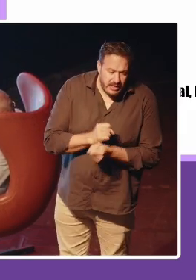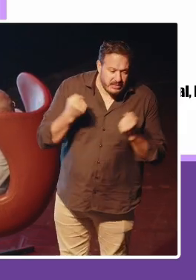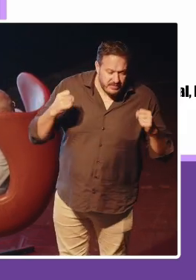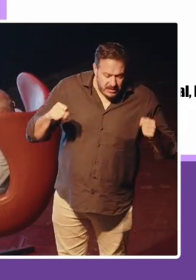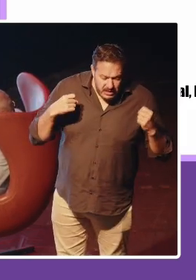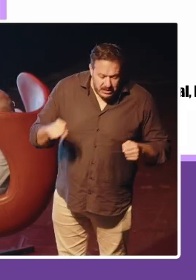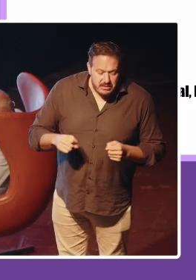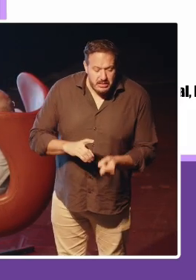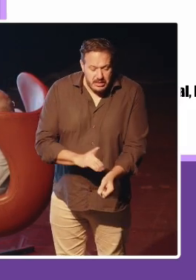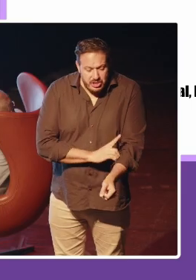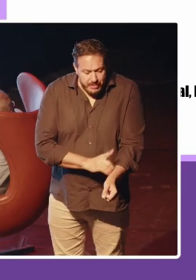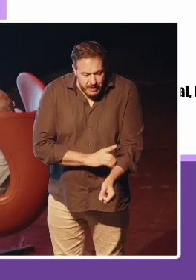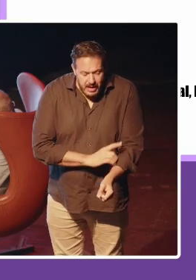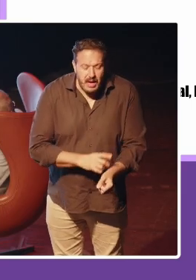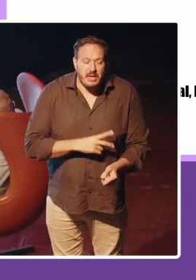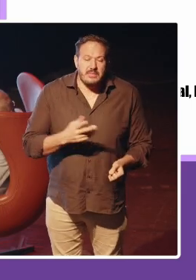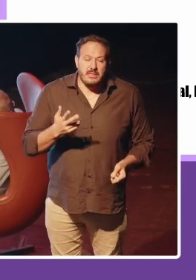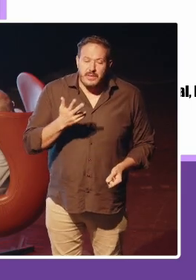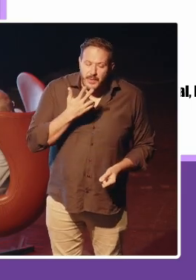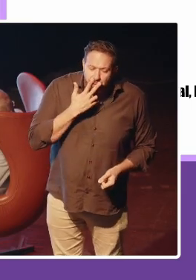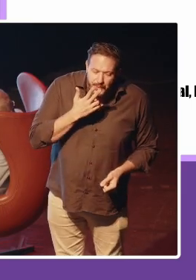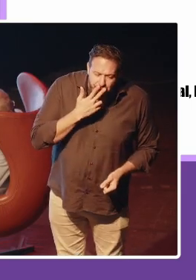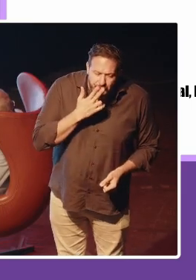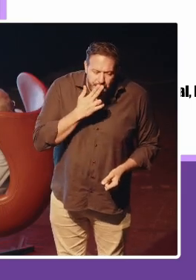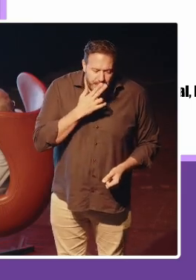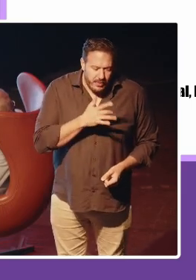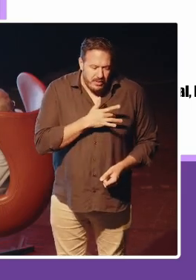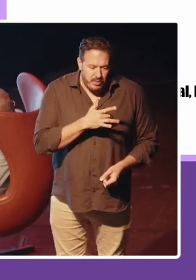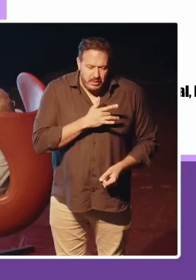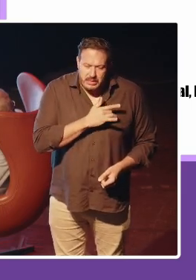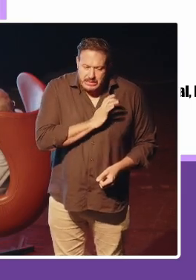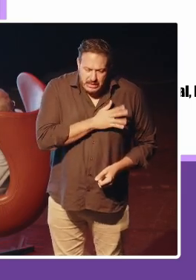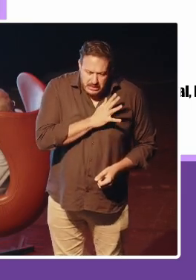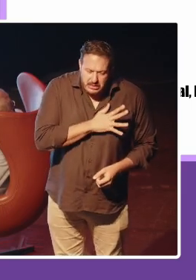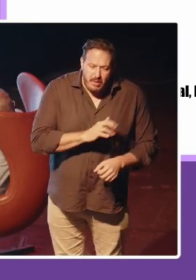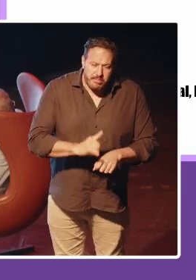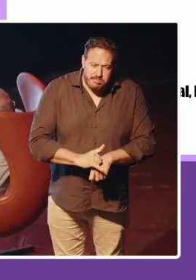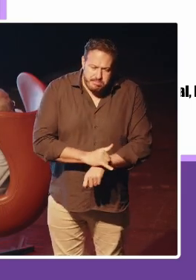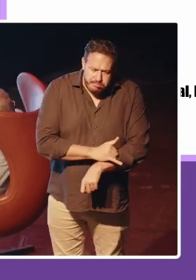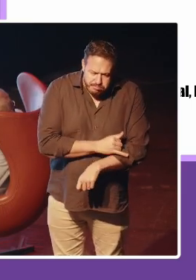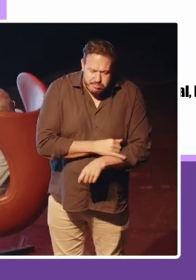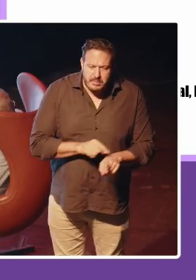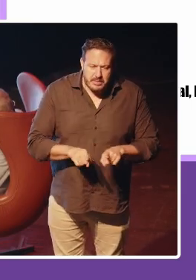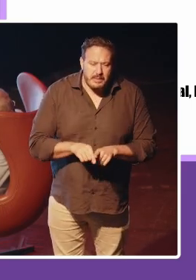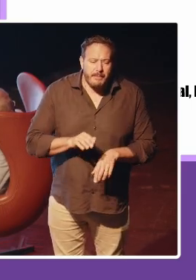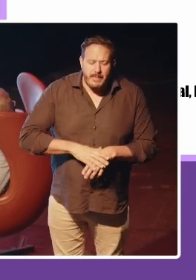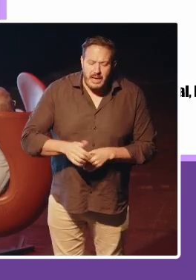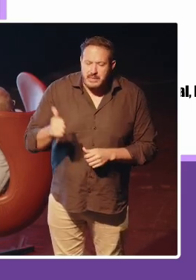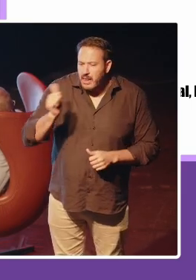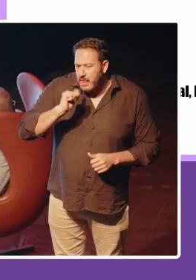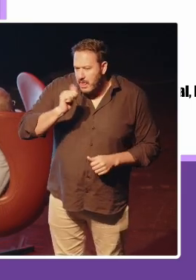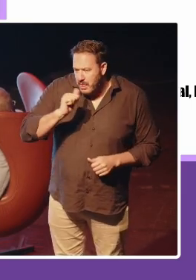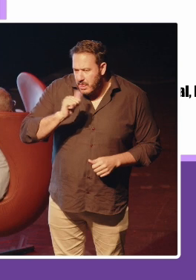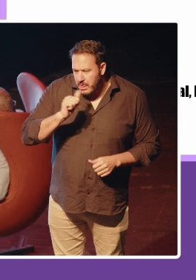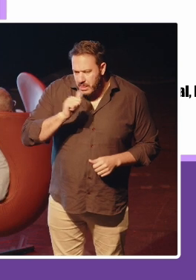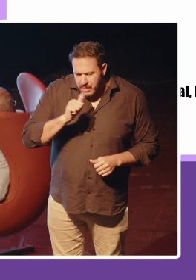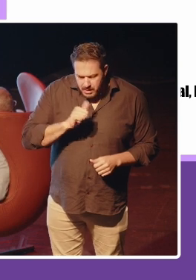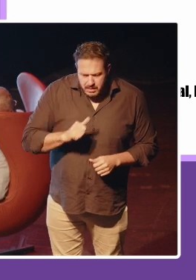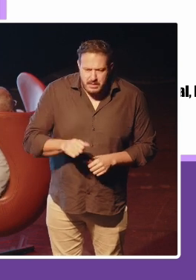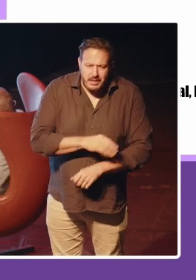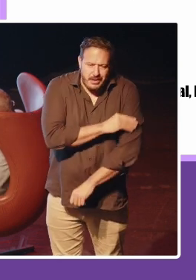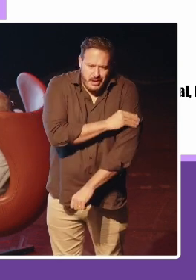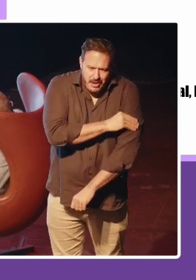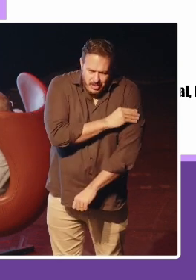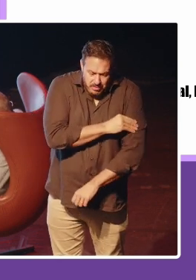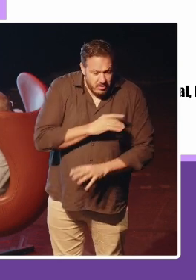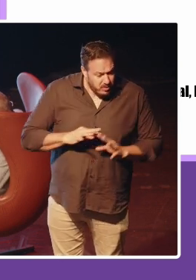diabetes, tabagismo, hipertensão, obesidade e consumo excessivo de álcool. Todos esses são fatores bastante